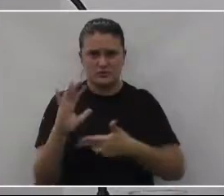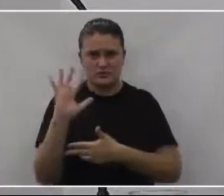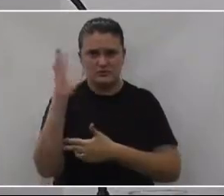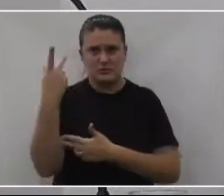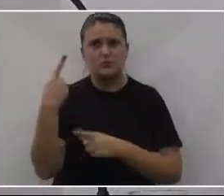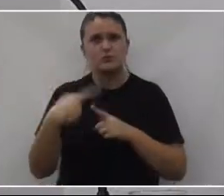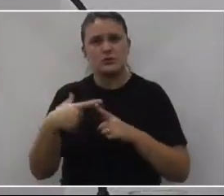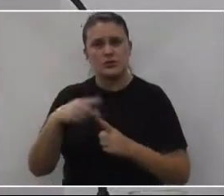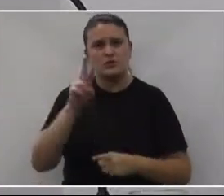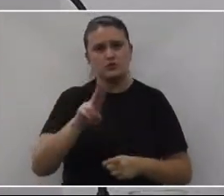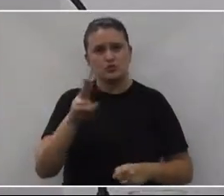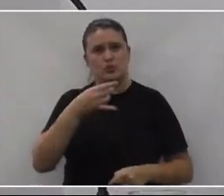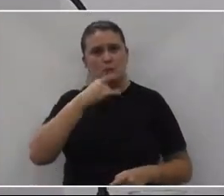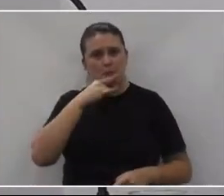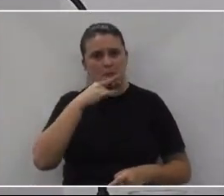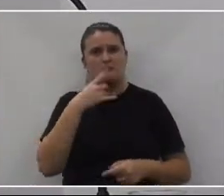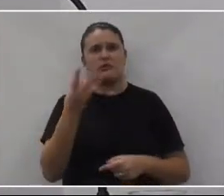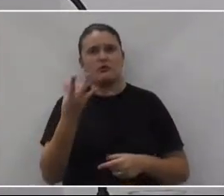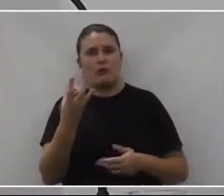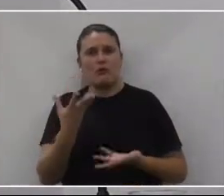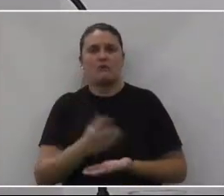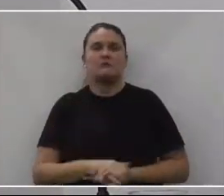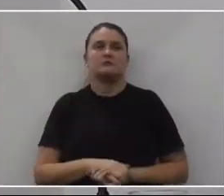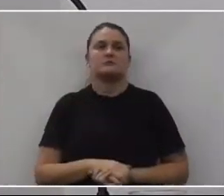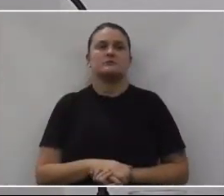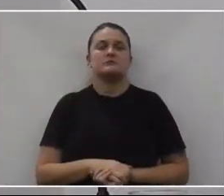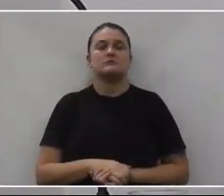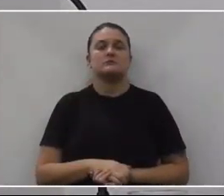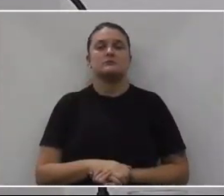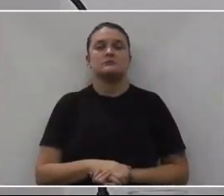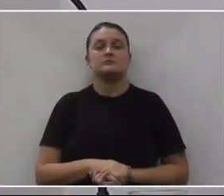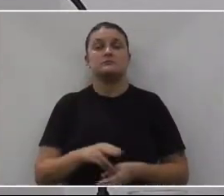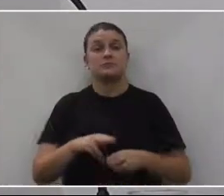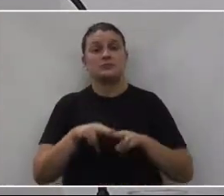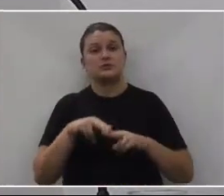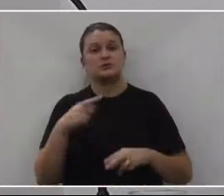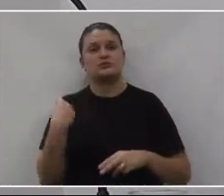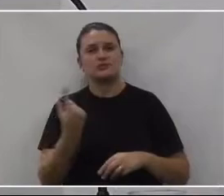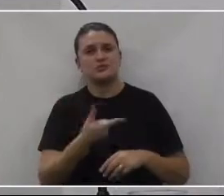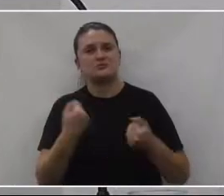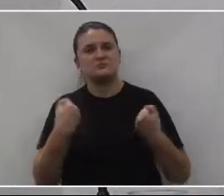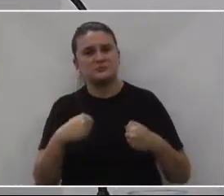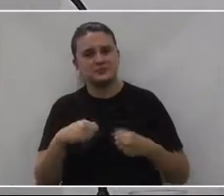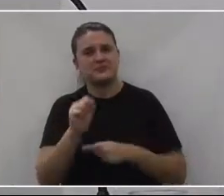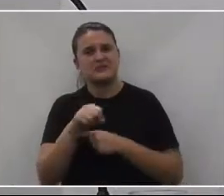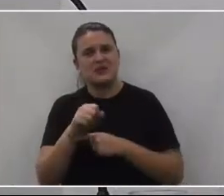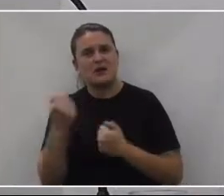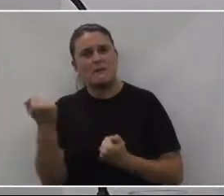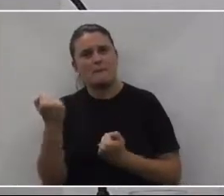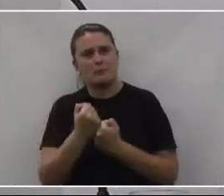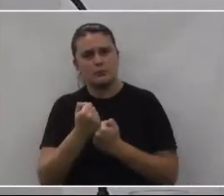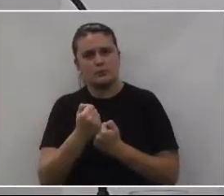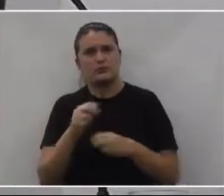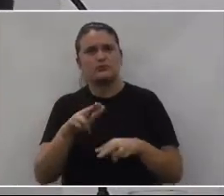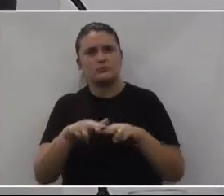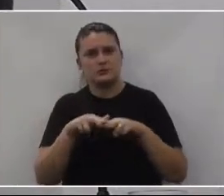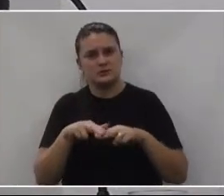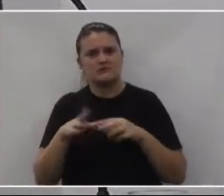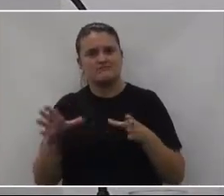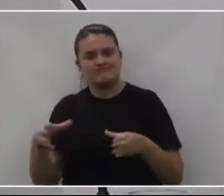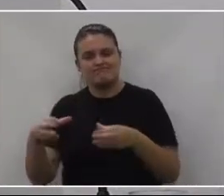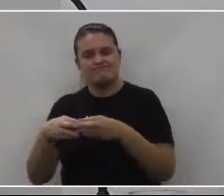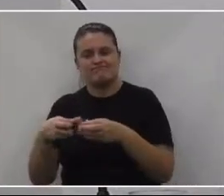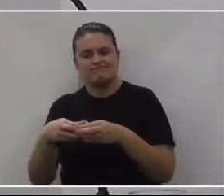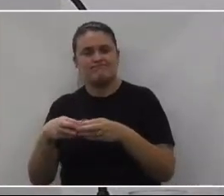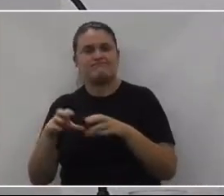derivação de uma situação desta. Por isso, precisamos sim dar apoio e por isso que a Comissão de Educação e as